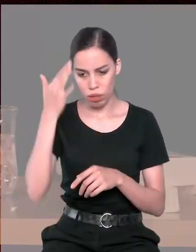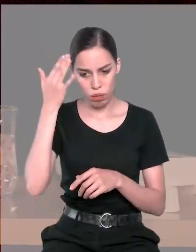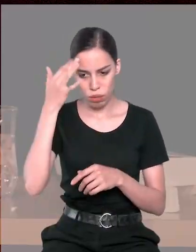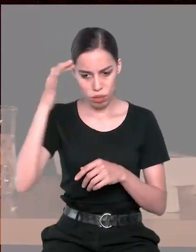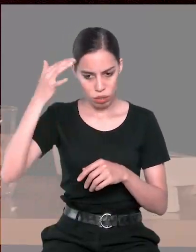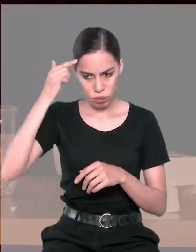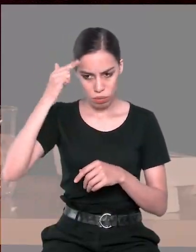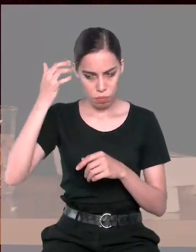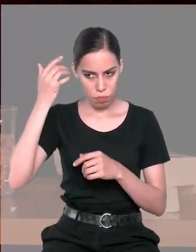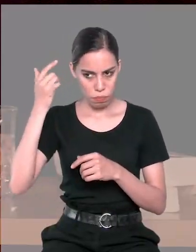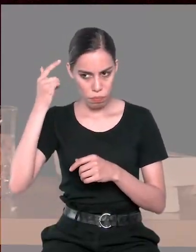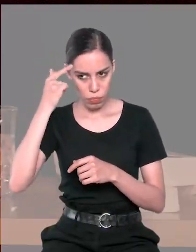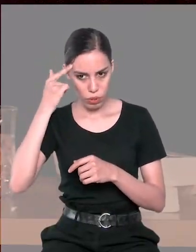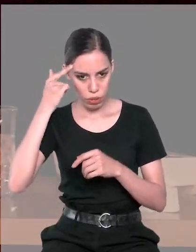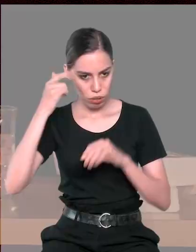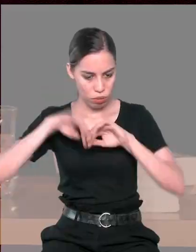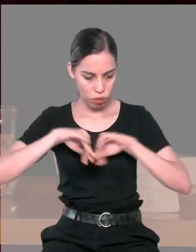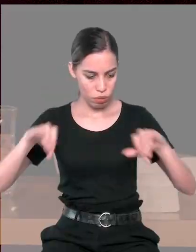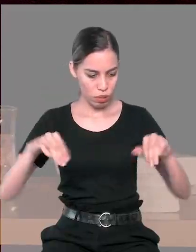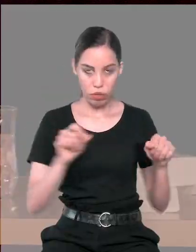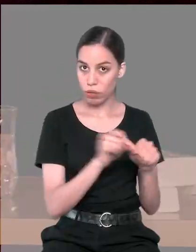o pensar do fazer.